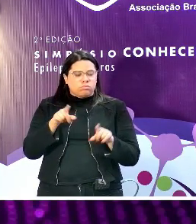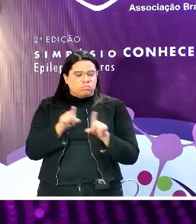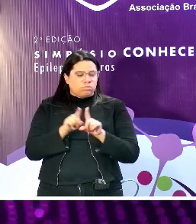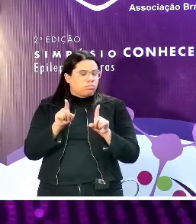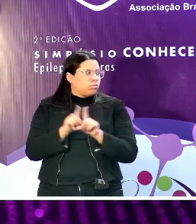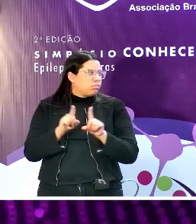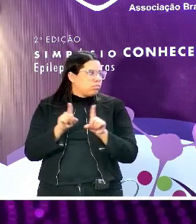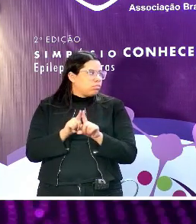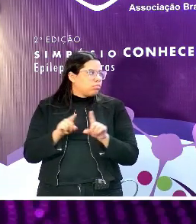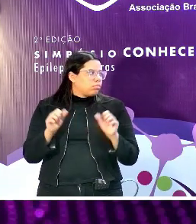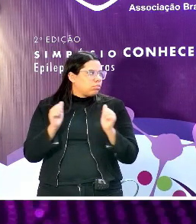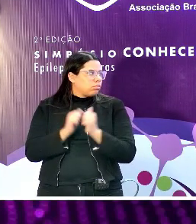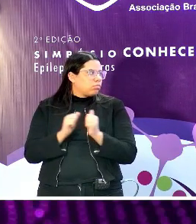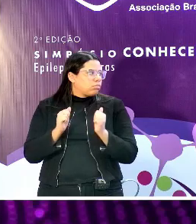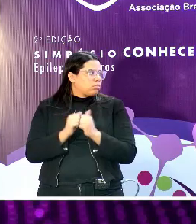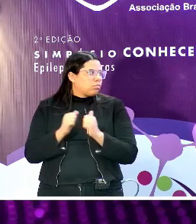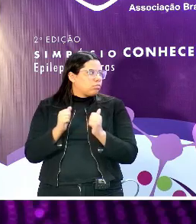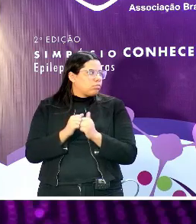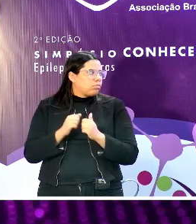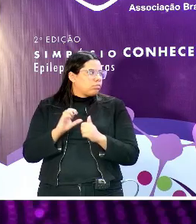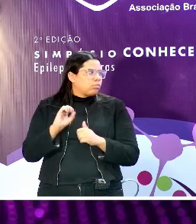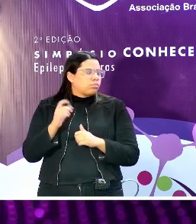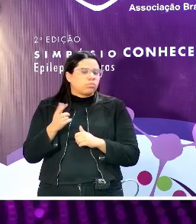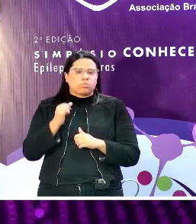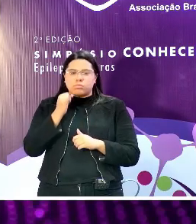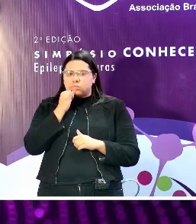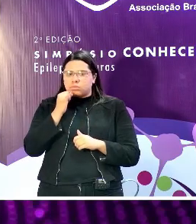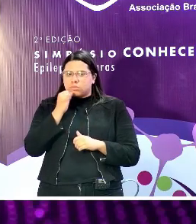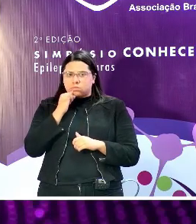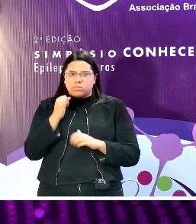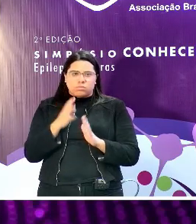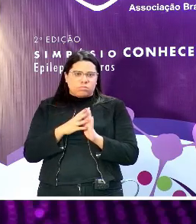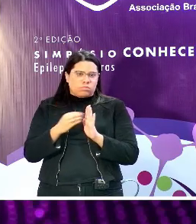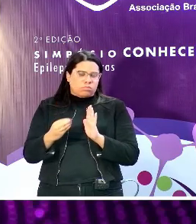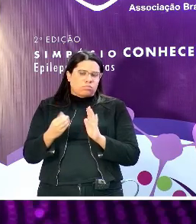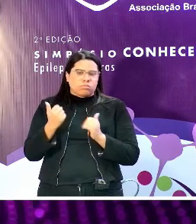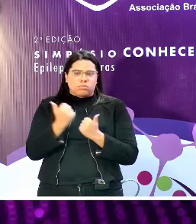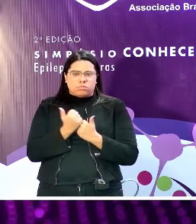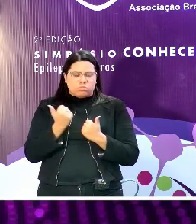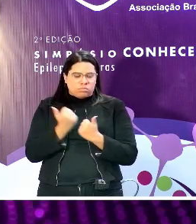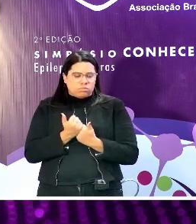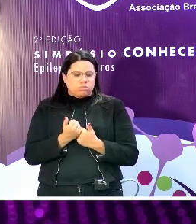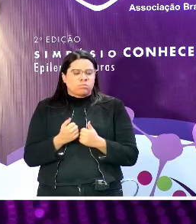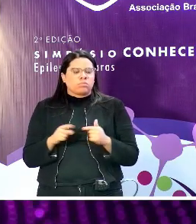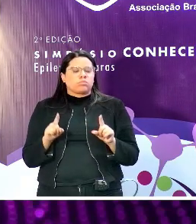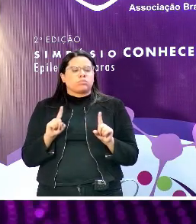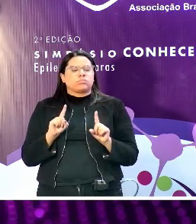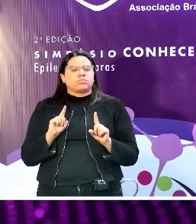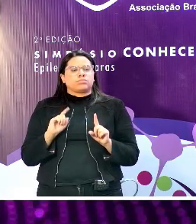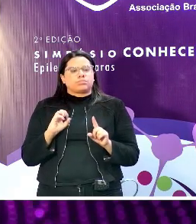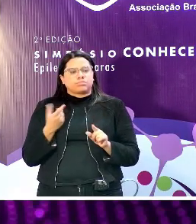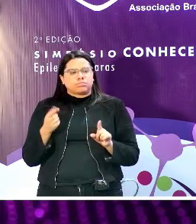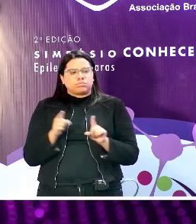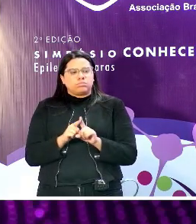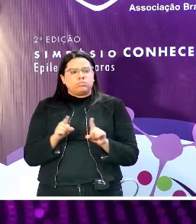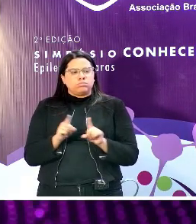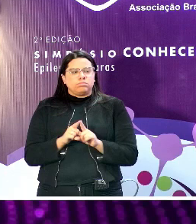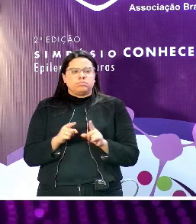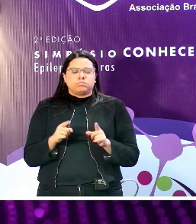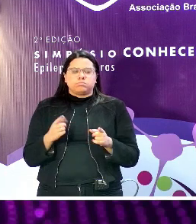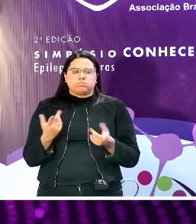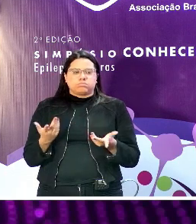estão contribuindo ou com o modelo de iPSC, ou com os